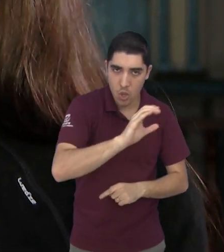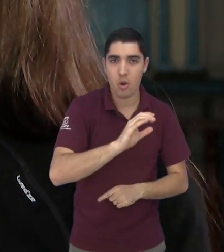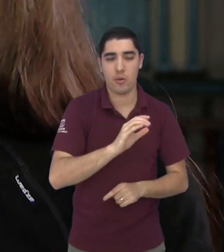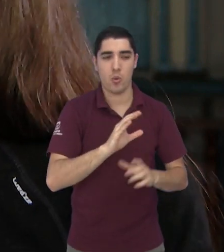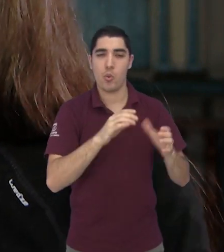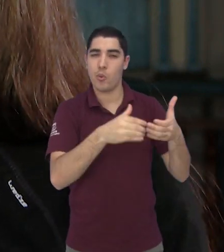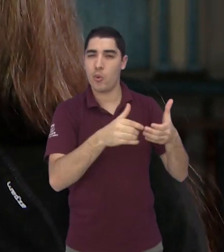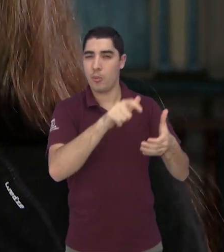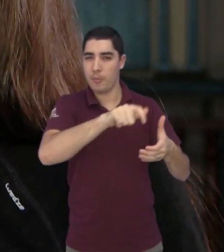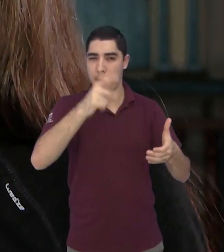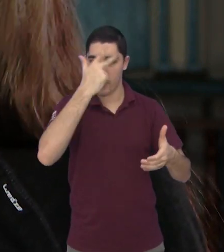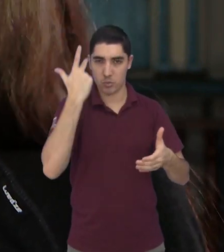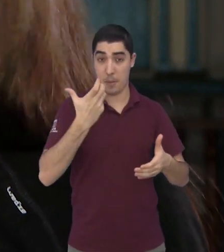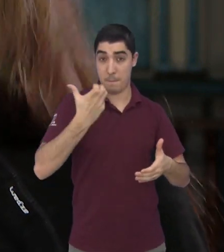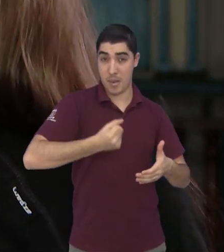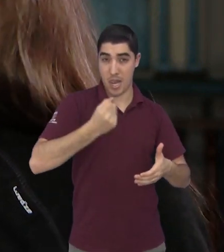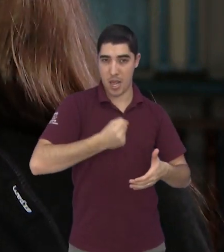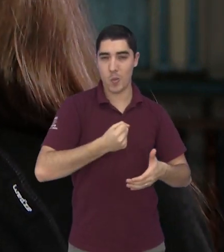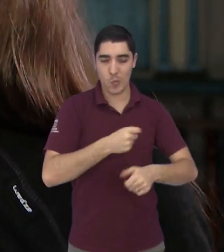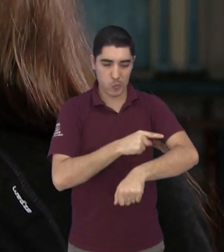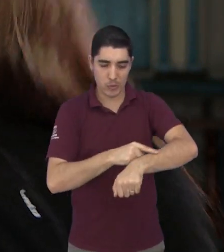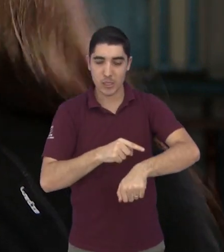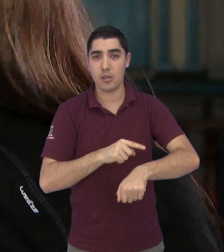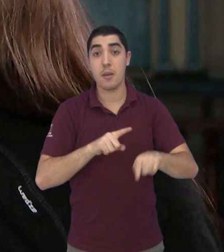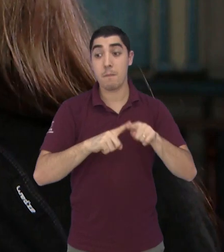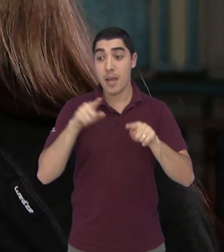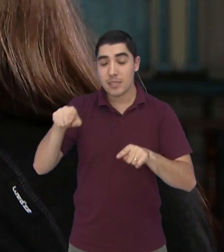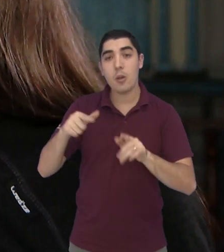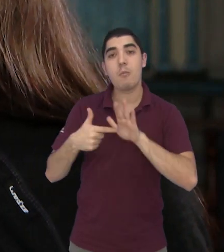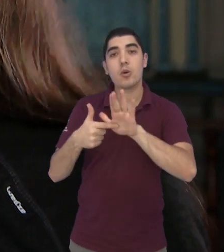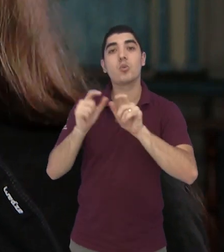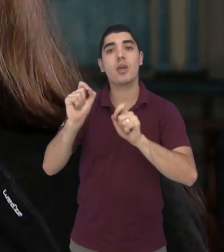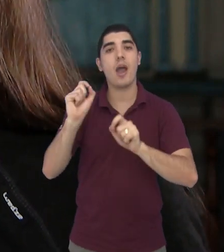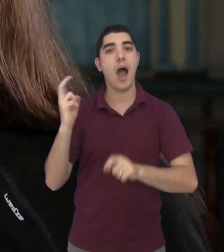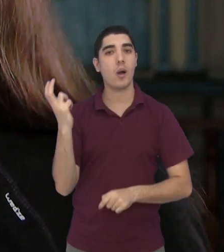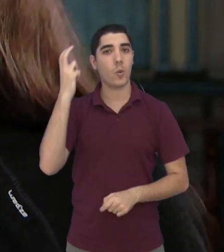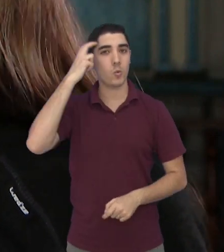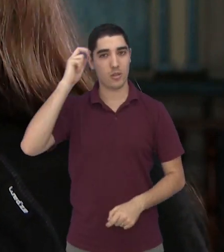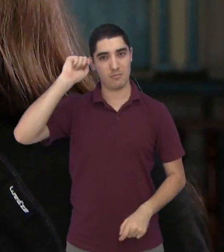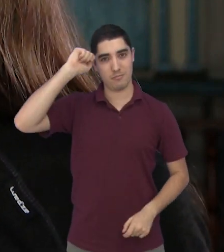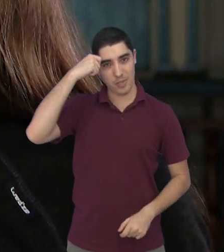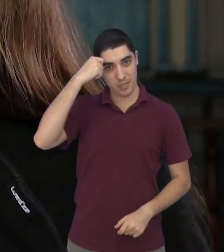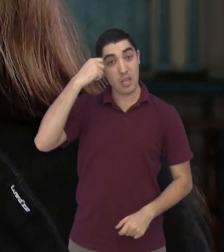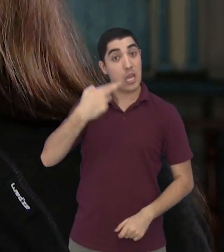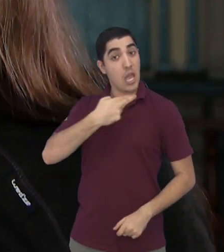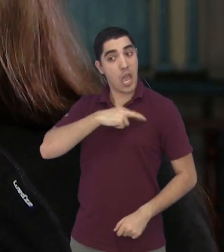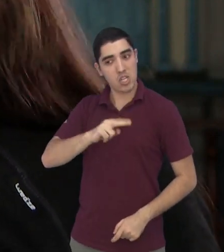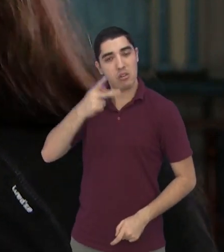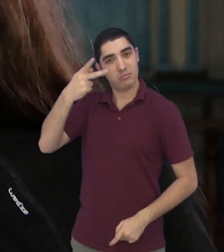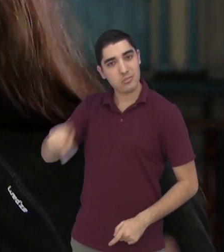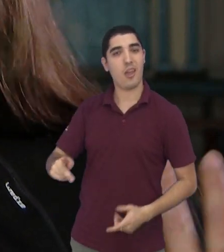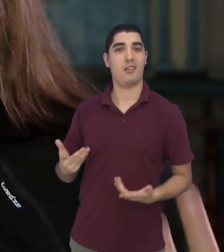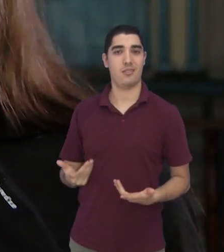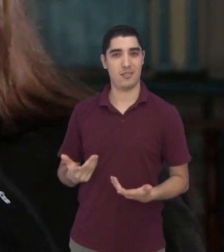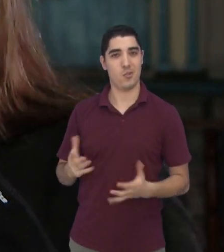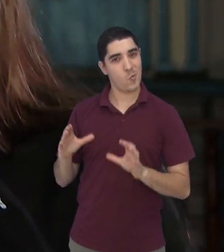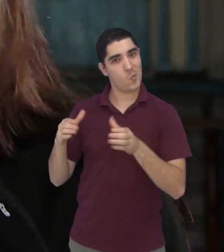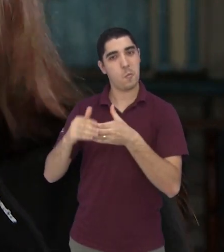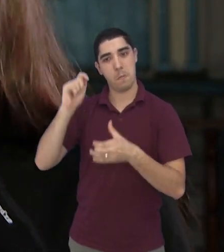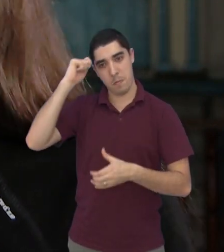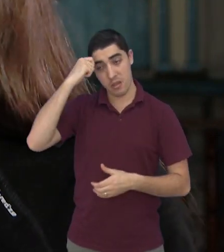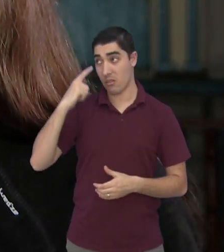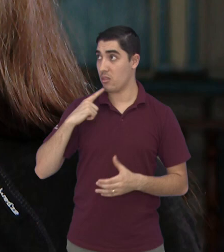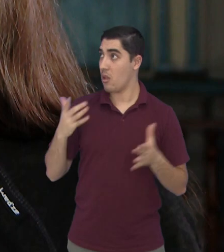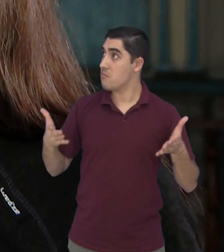branco, ela é o símbolo máximo da cultura negra e da religiosidade negra, que aqui está entre suas